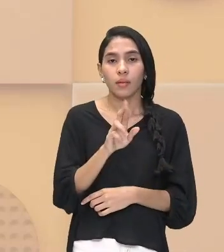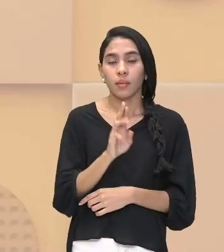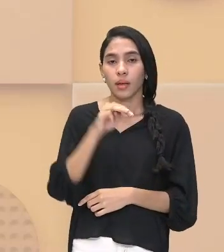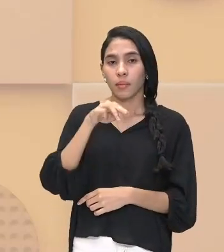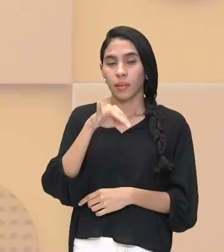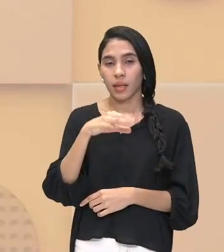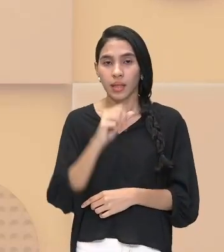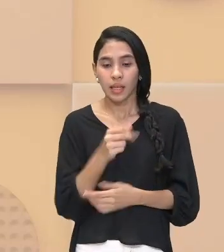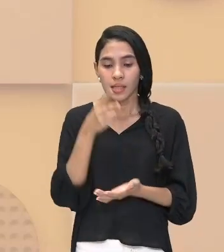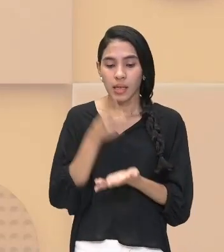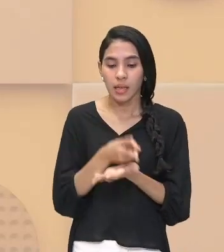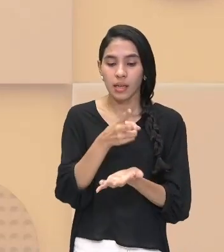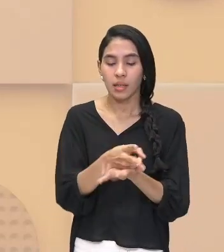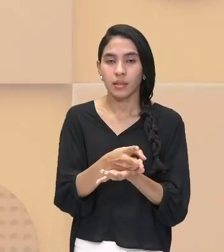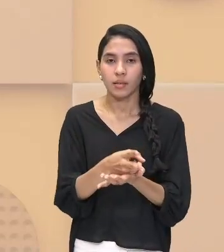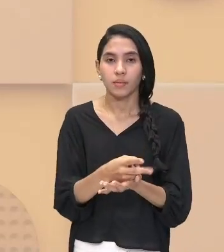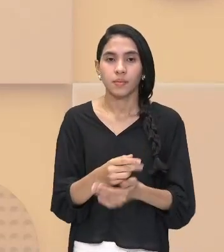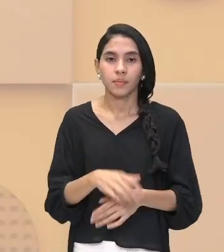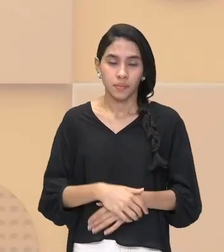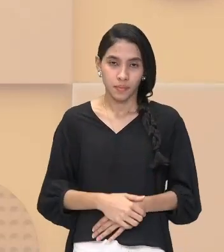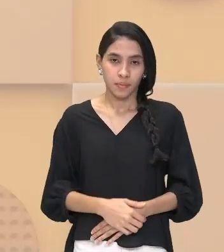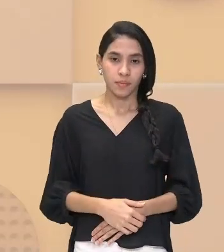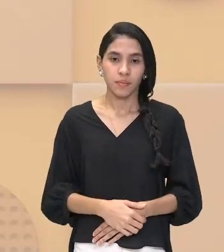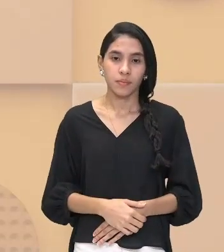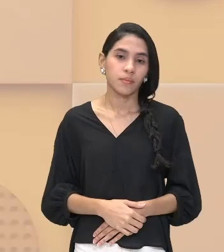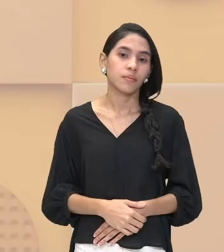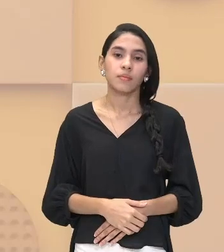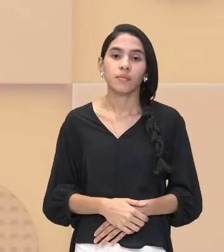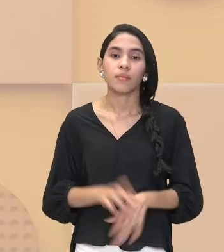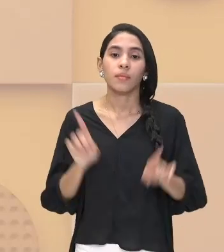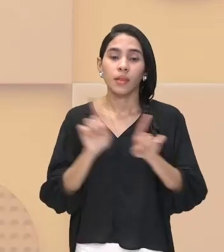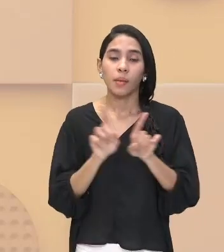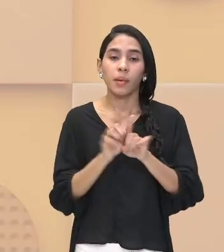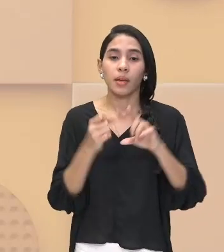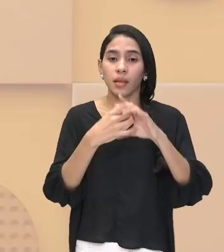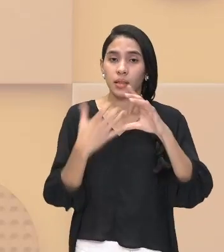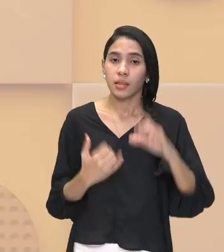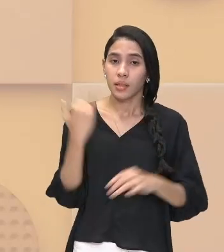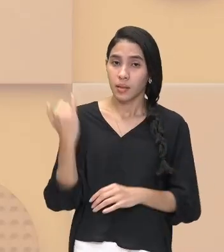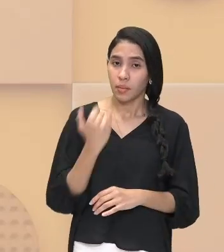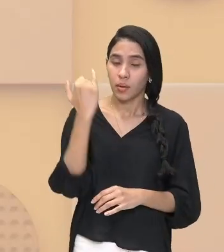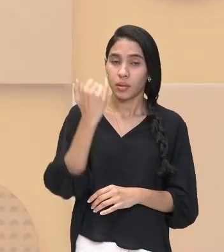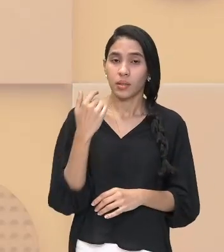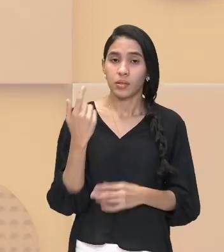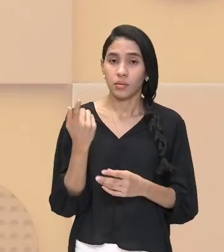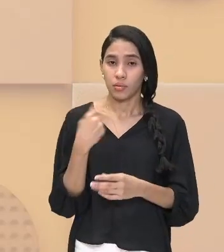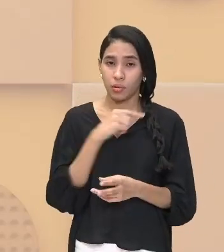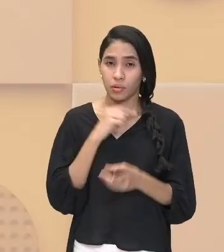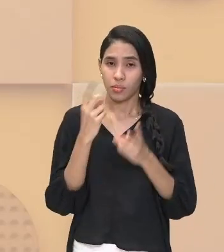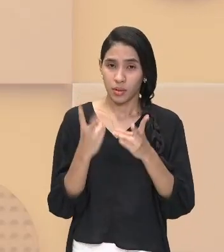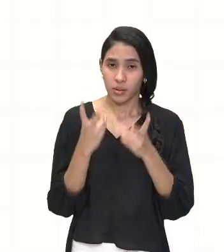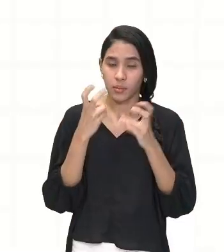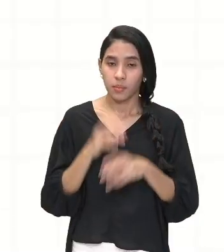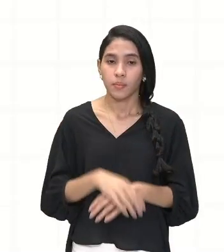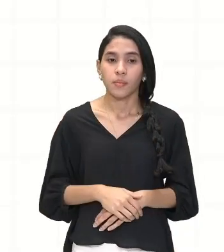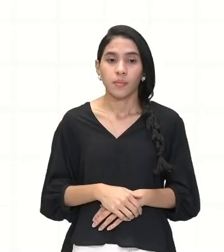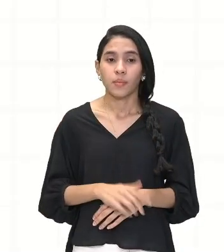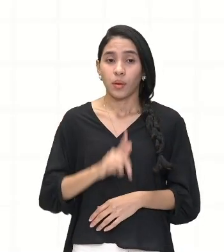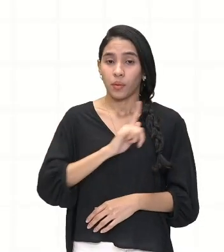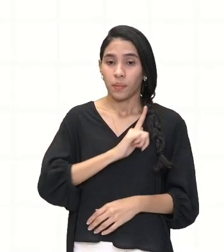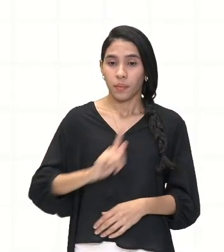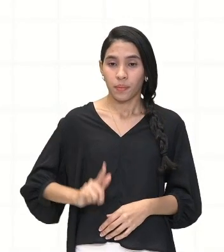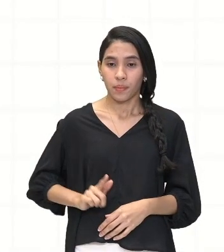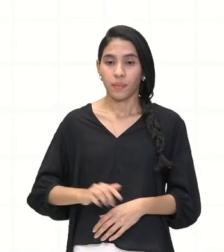esse pertencimento, certo? E uma das características importantes também que a gente observa é em relação ao governo.